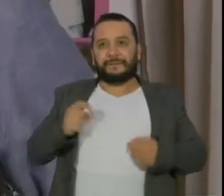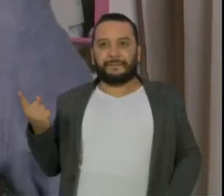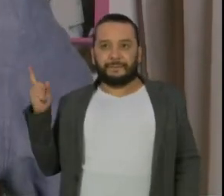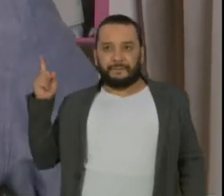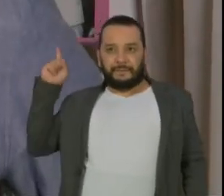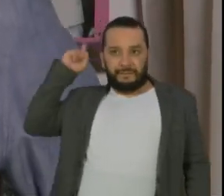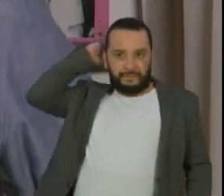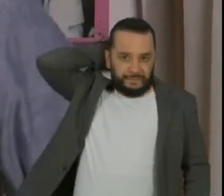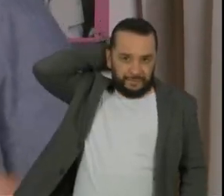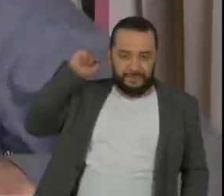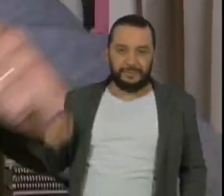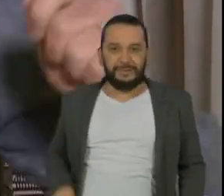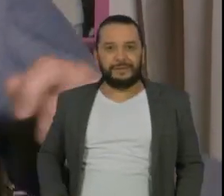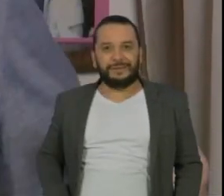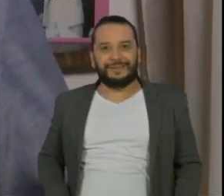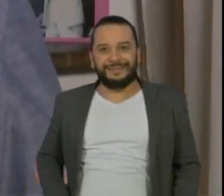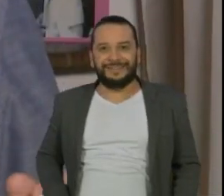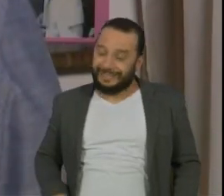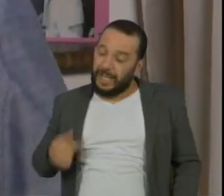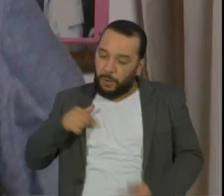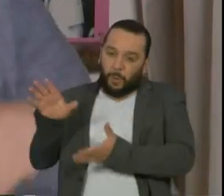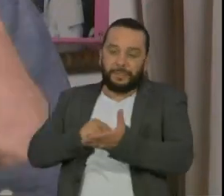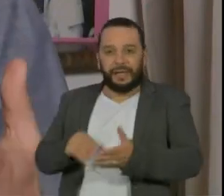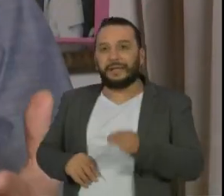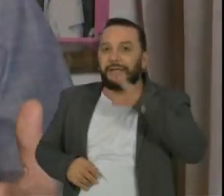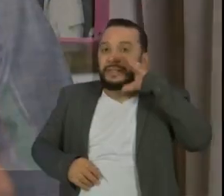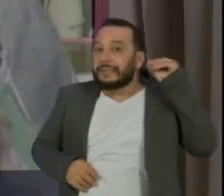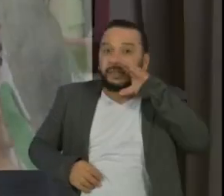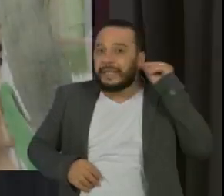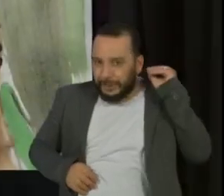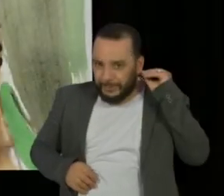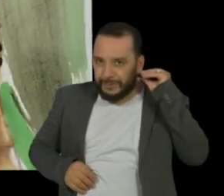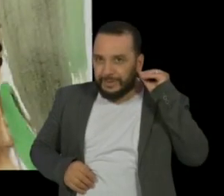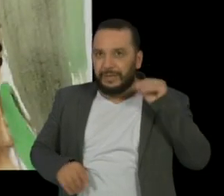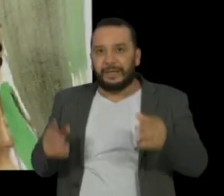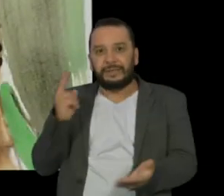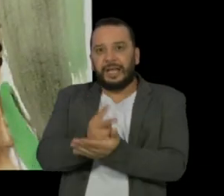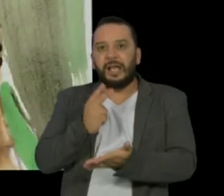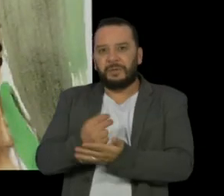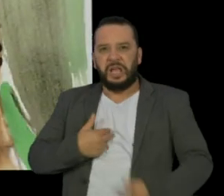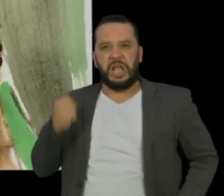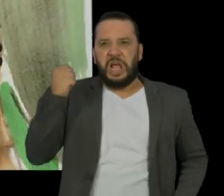gritando fascistas e fazendo contas complicadas, porque é esse o tom que ele imprime